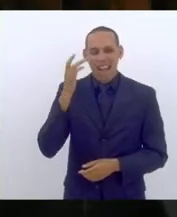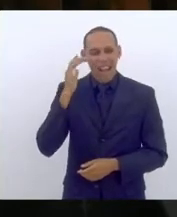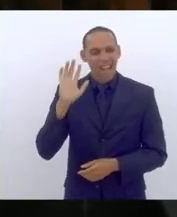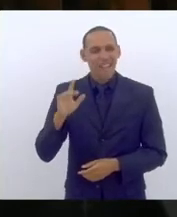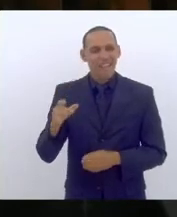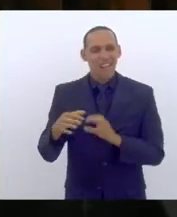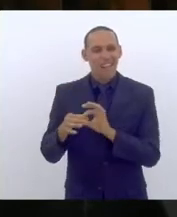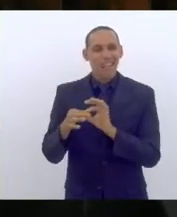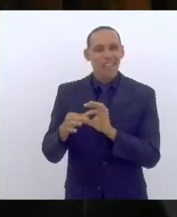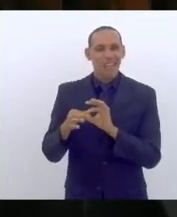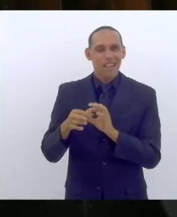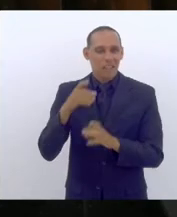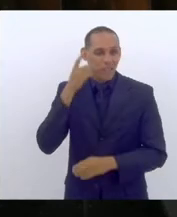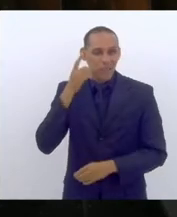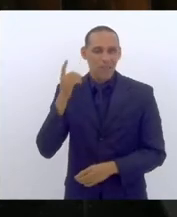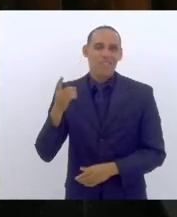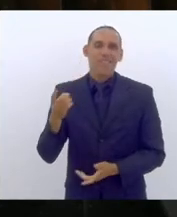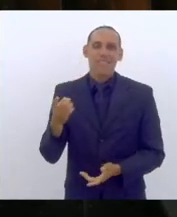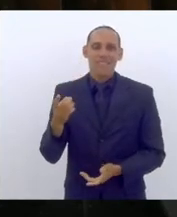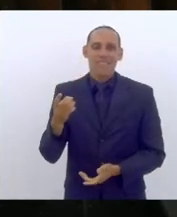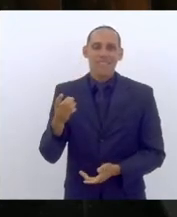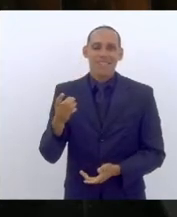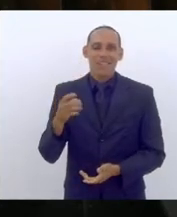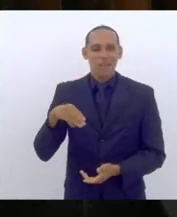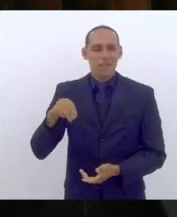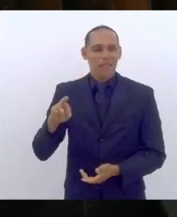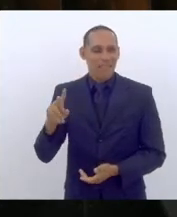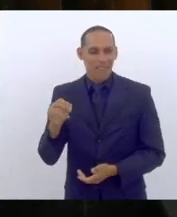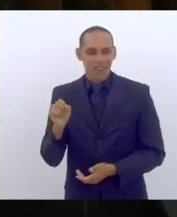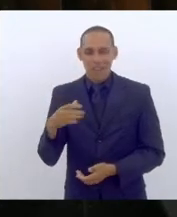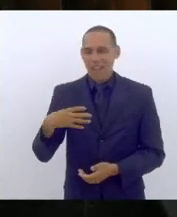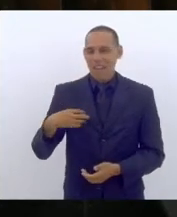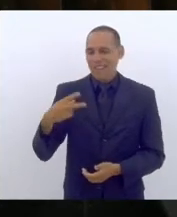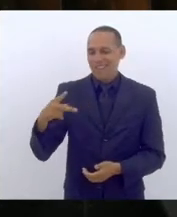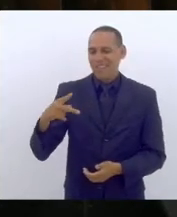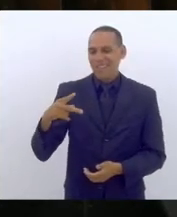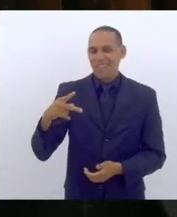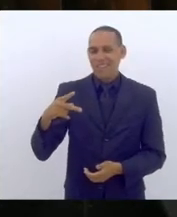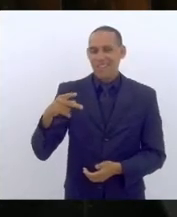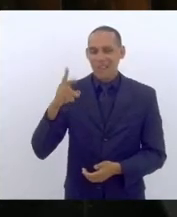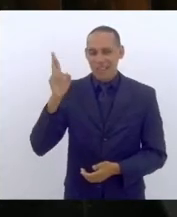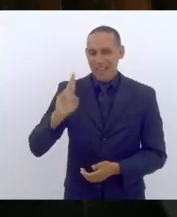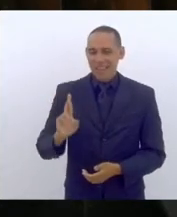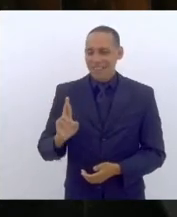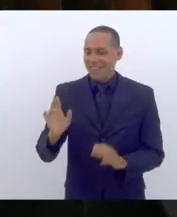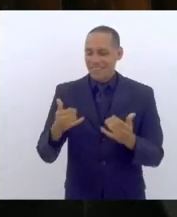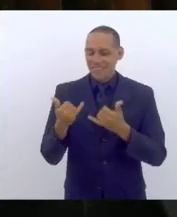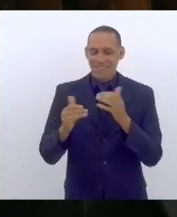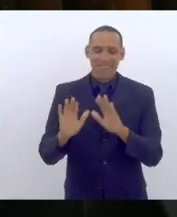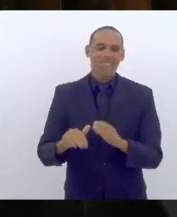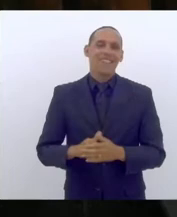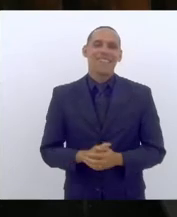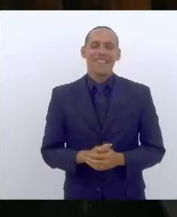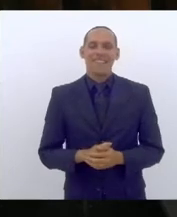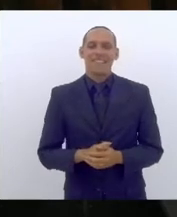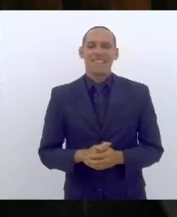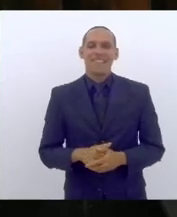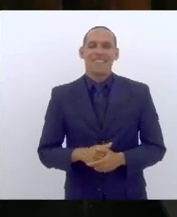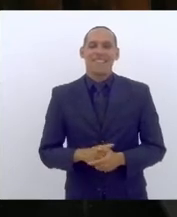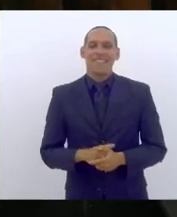Deputado Matheus Souza deve ser seu afilhado Tô brincando mas então